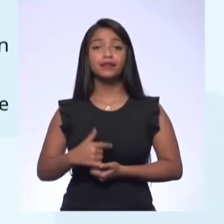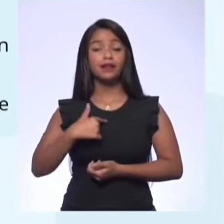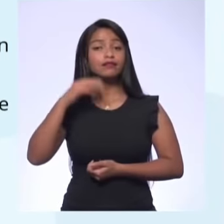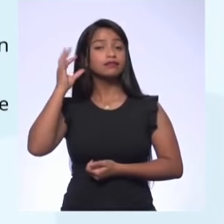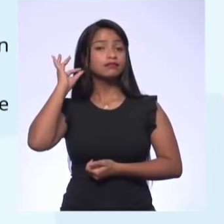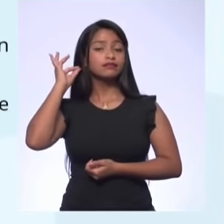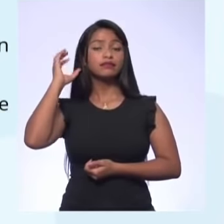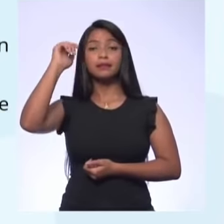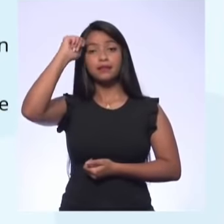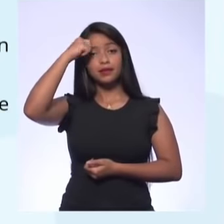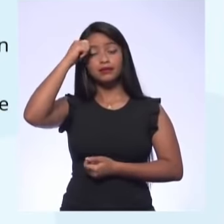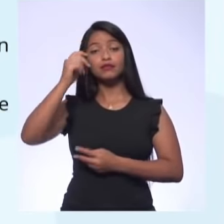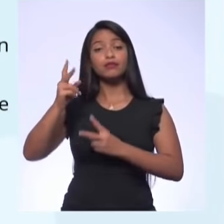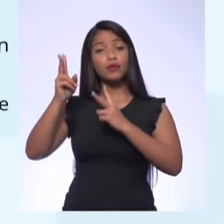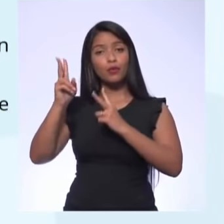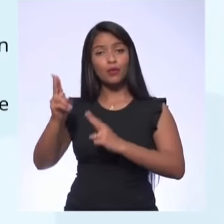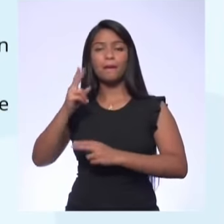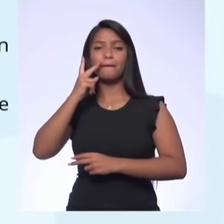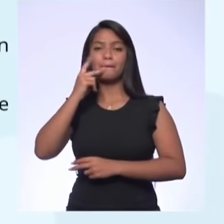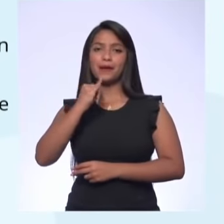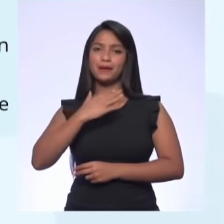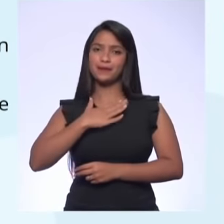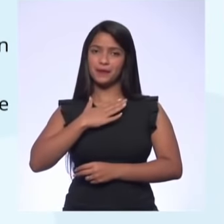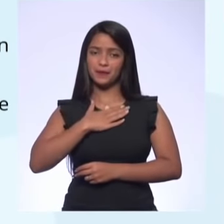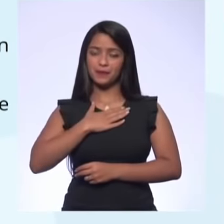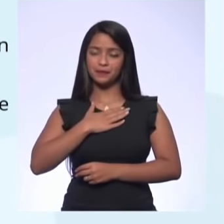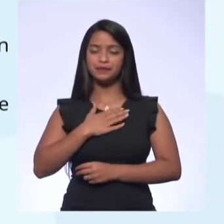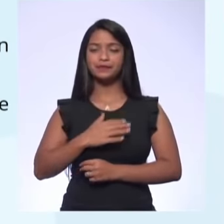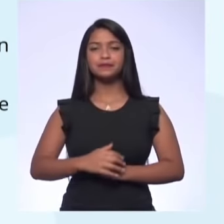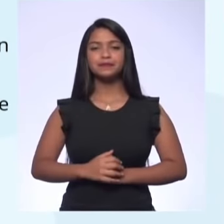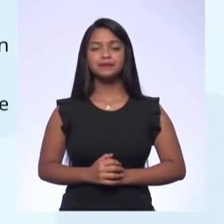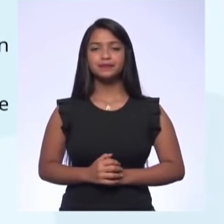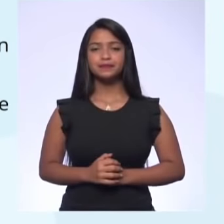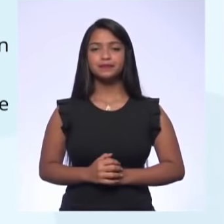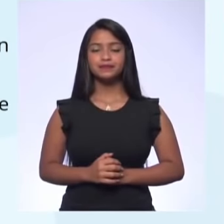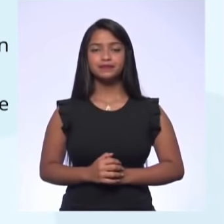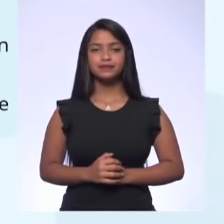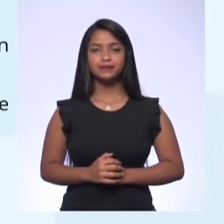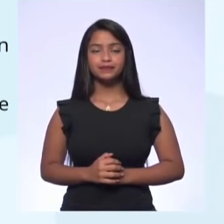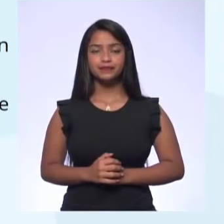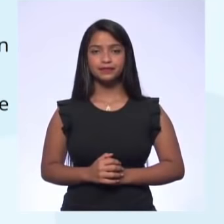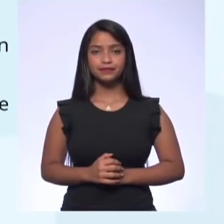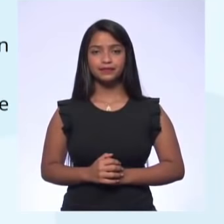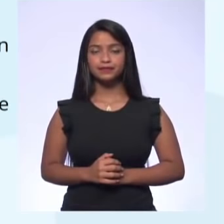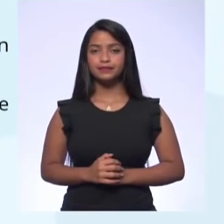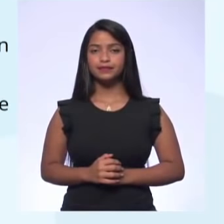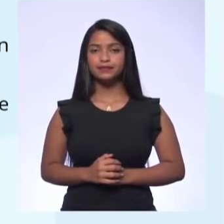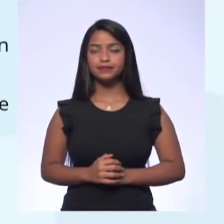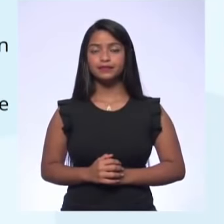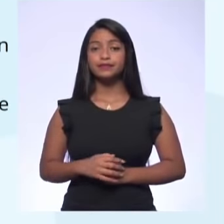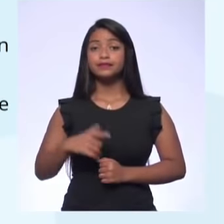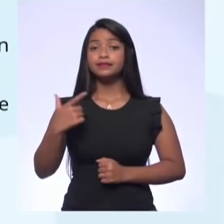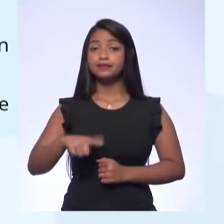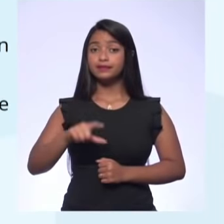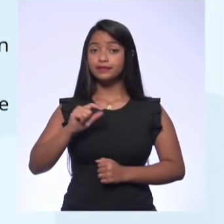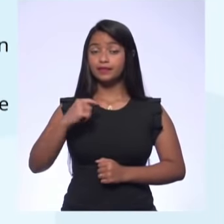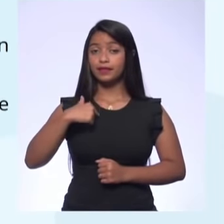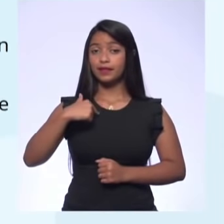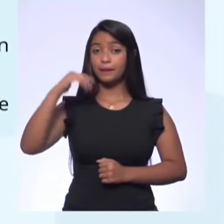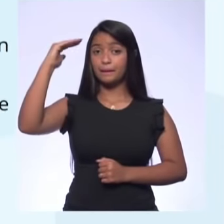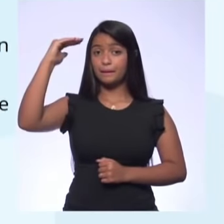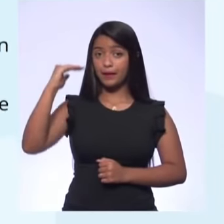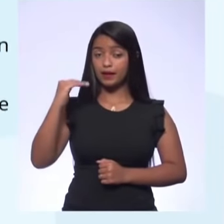preto como meu pai. By the way, A propósito, I am short and I have a small nose eu sou baixo e eu